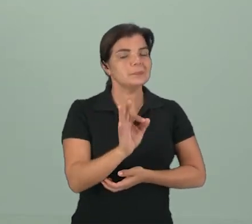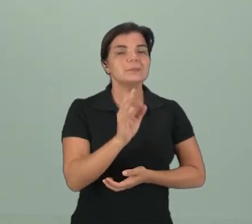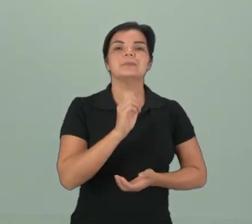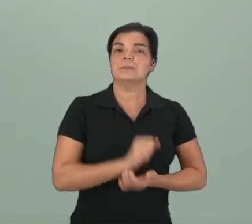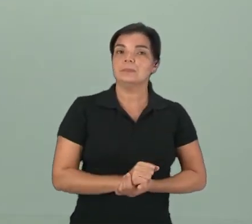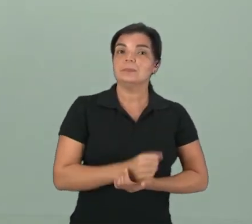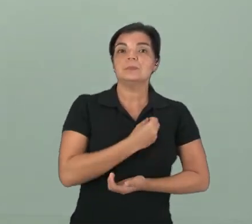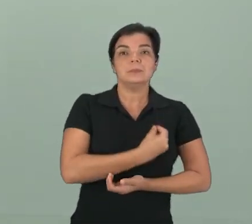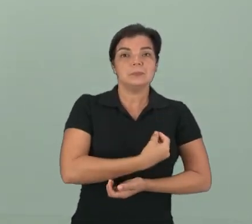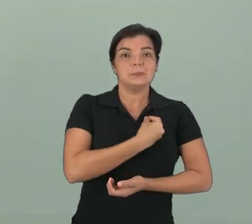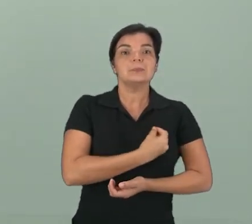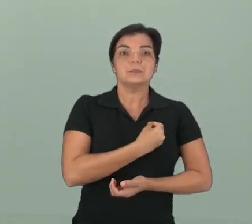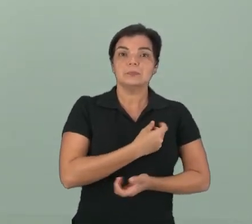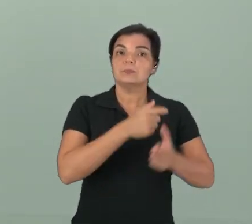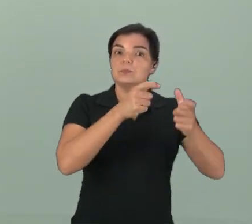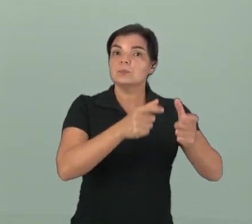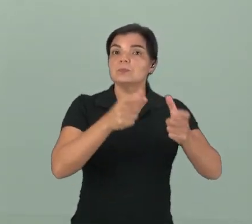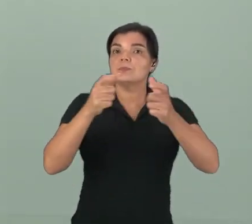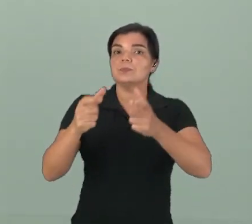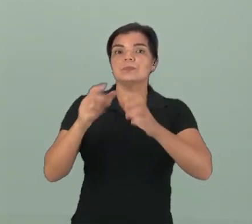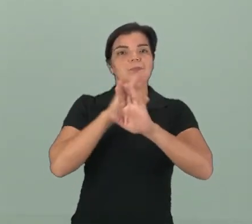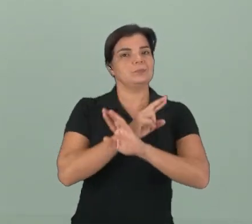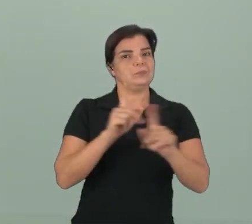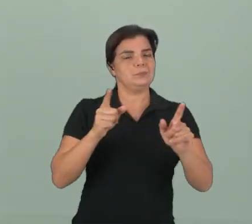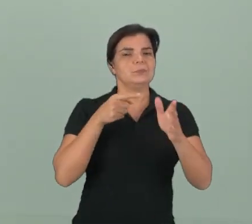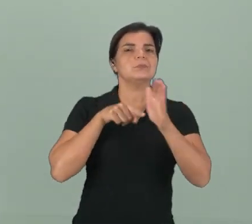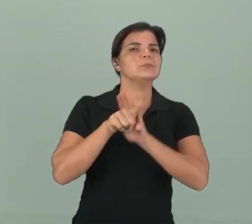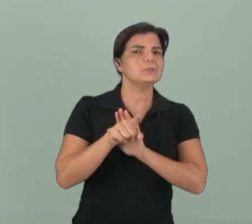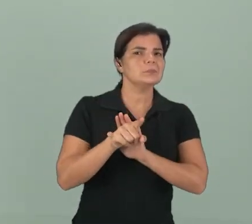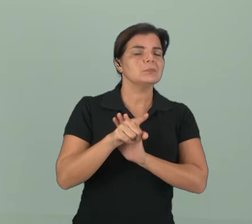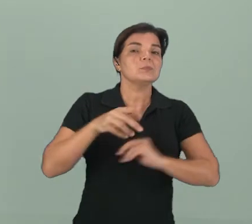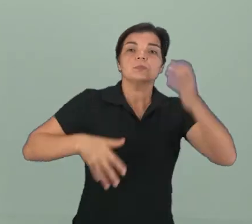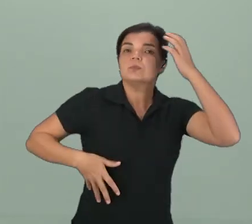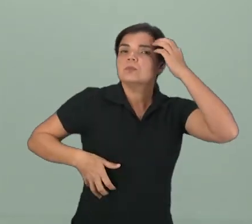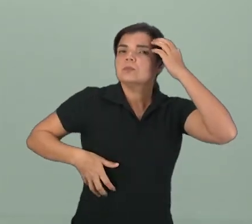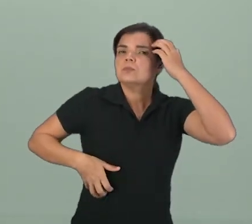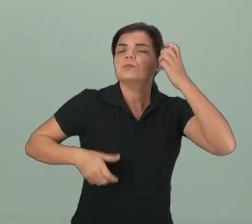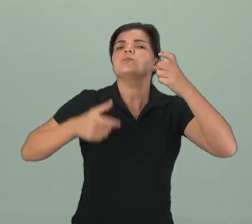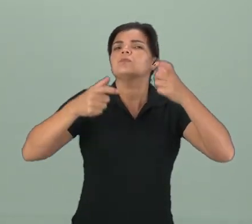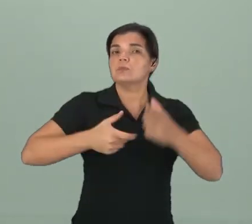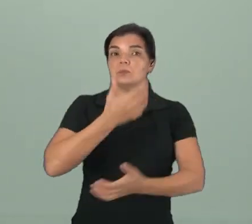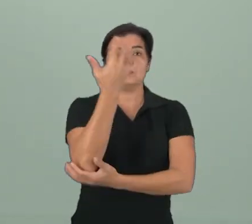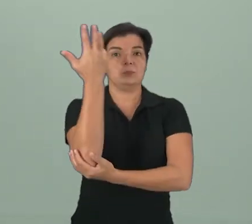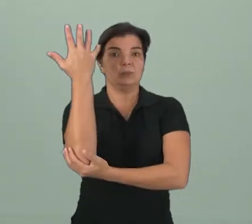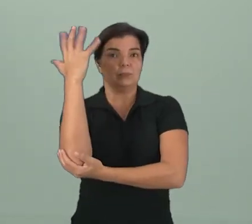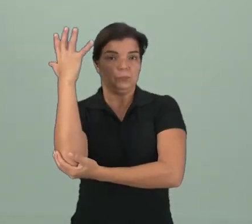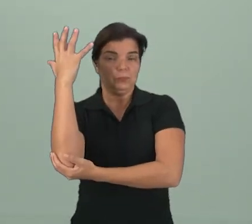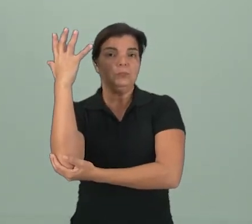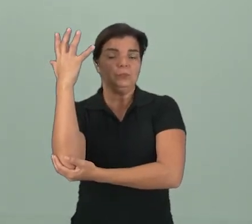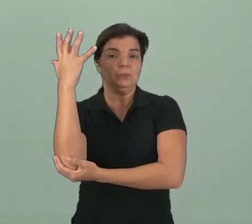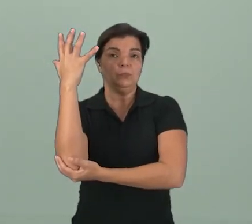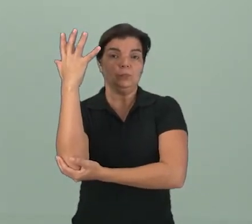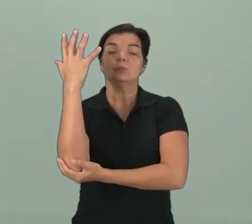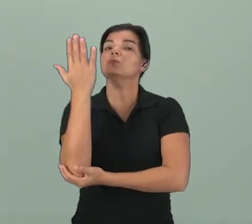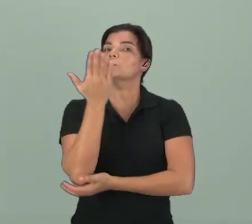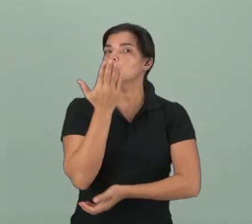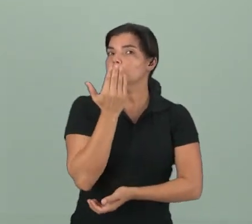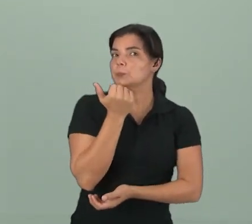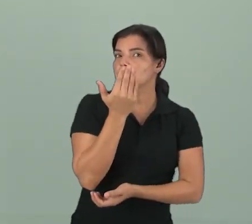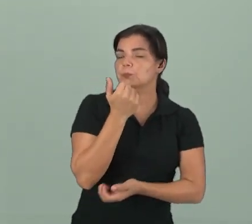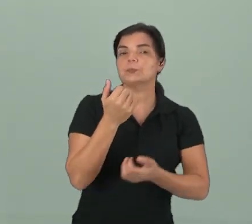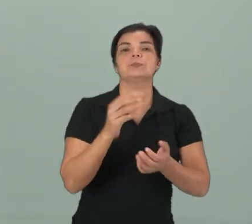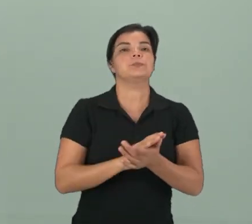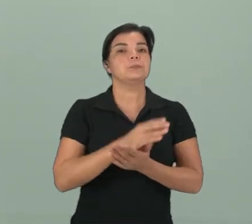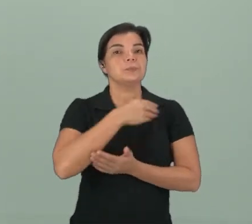bem, eles vivem em ambientes diferentes, mas deixa eu te perguntar, o macaco ele vive nas árvores e de lá ele retira o seu alimento,